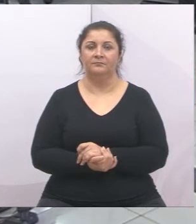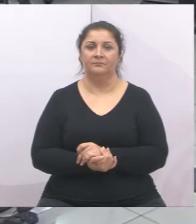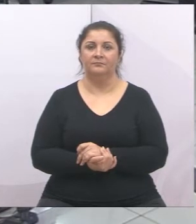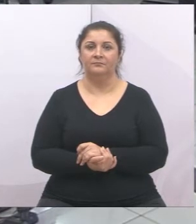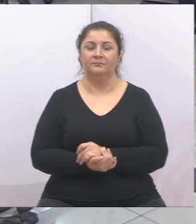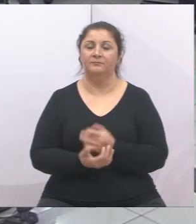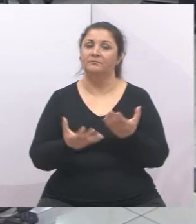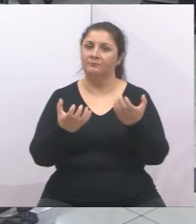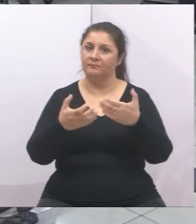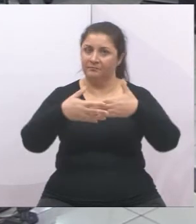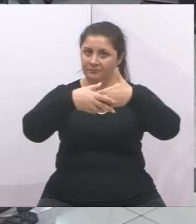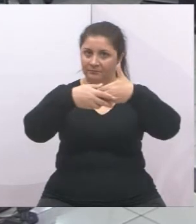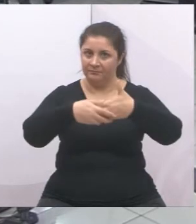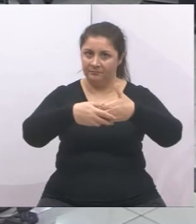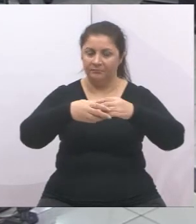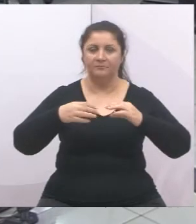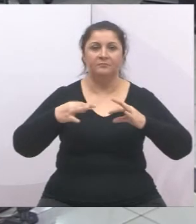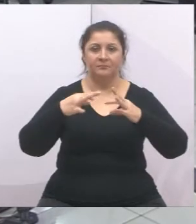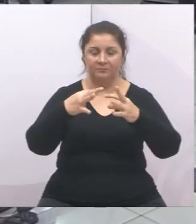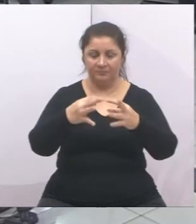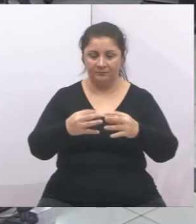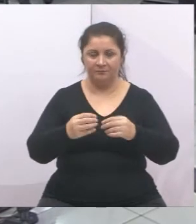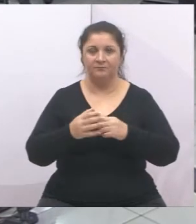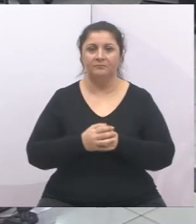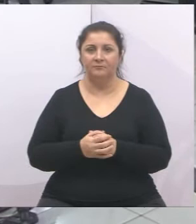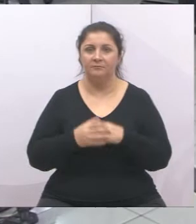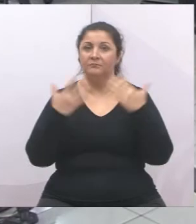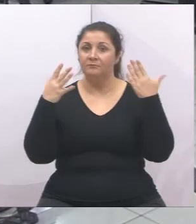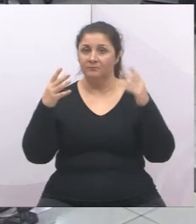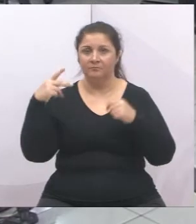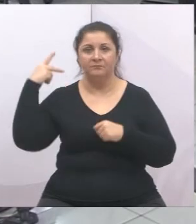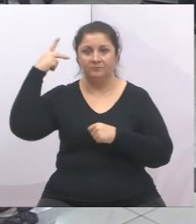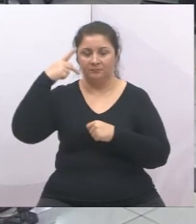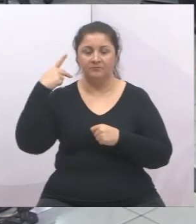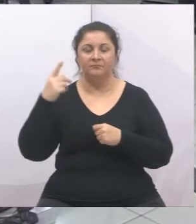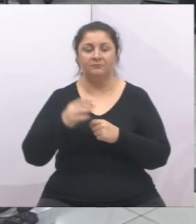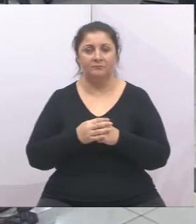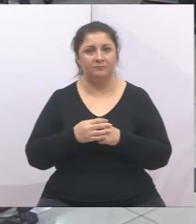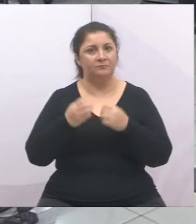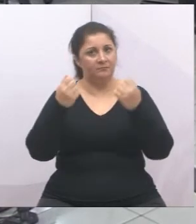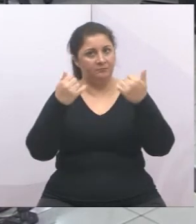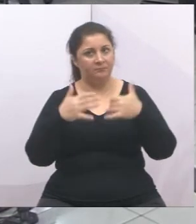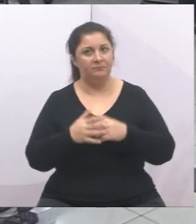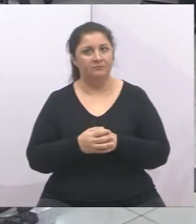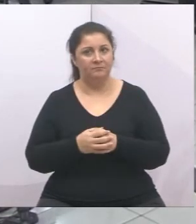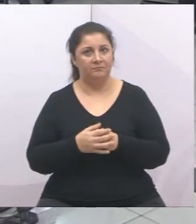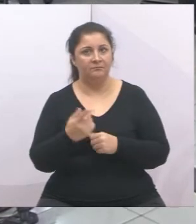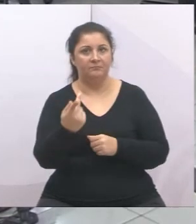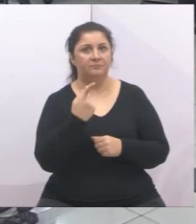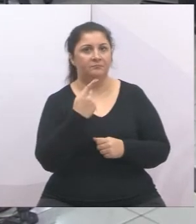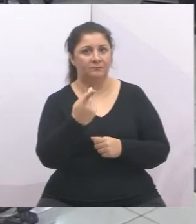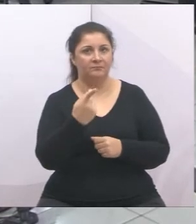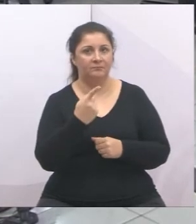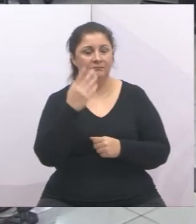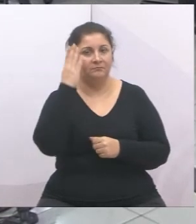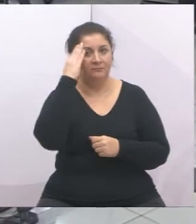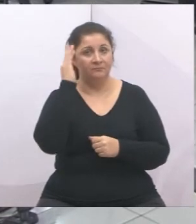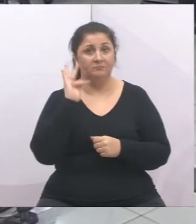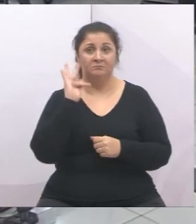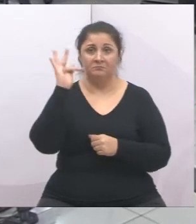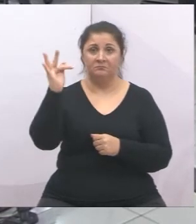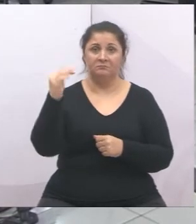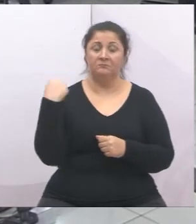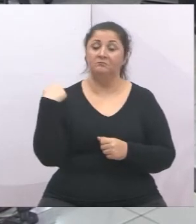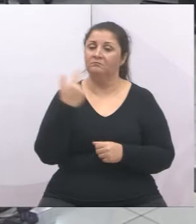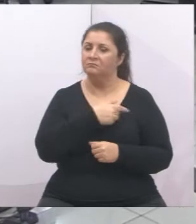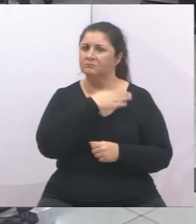Quero cumprimentar a todos, parabenizar o vereador Rodrigo e dizer, você e eu sabemos que vamos morrer um dia. Desse